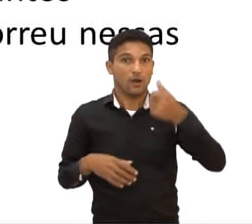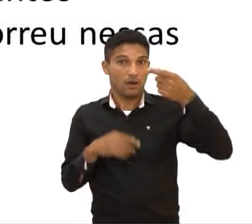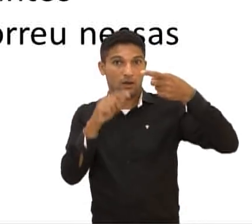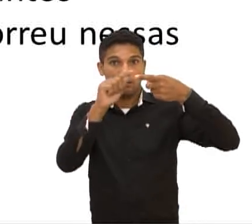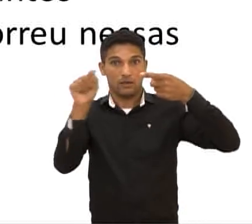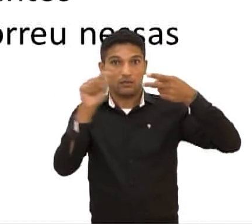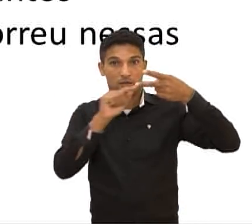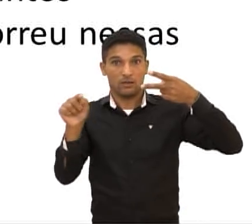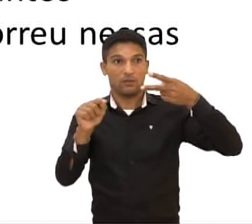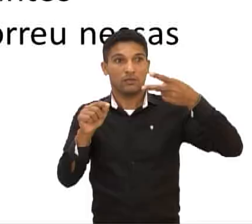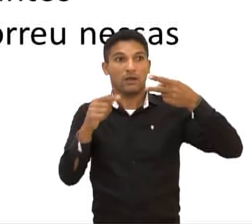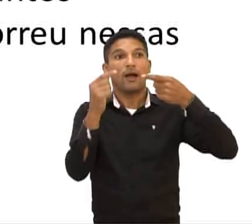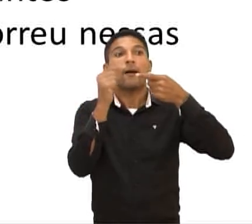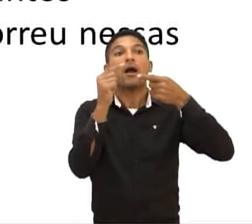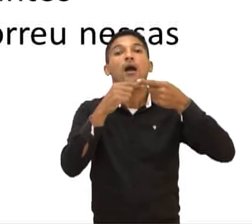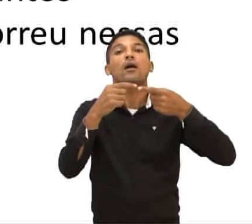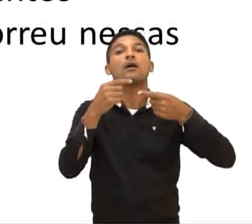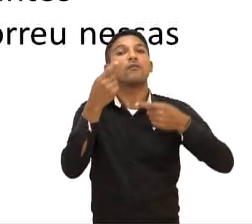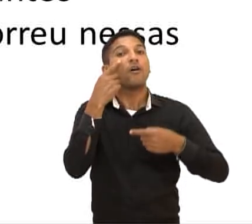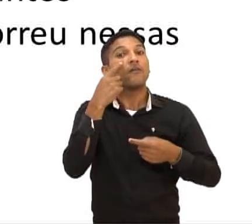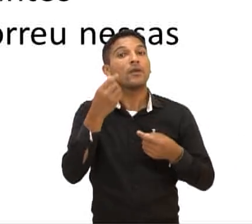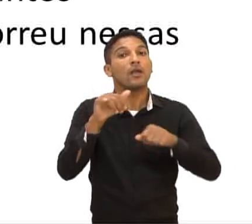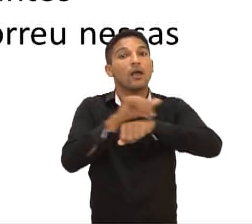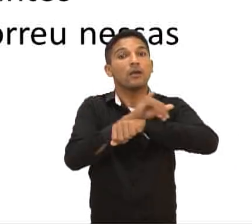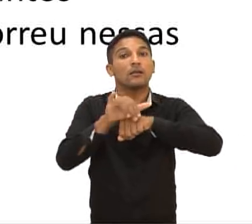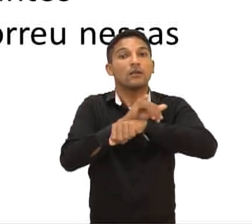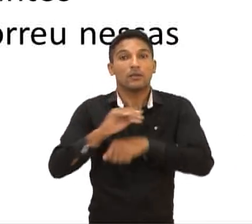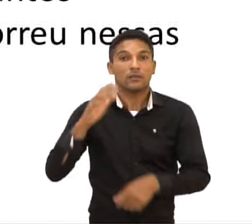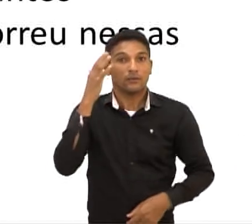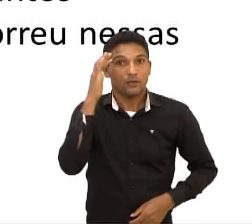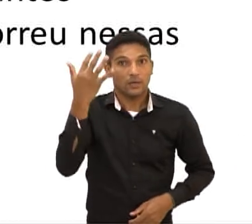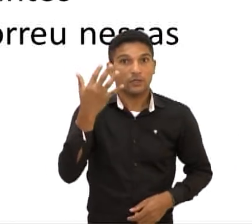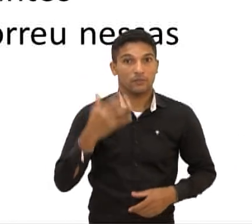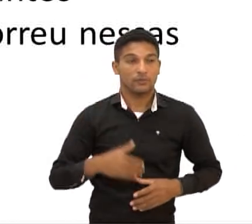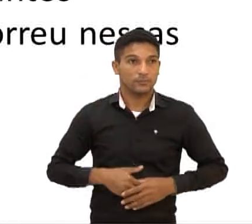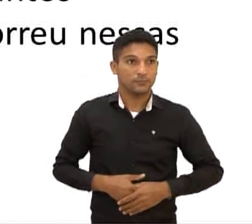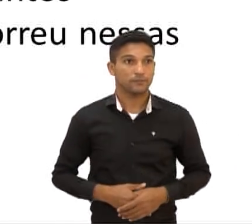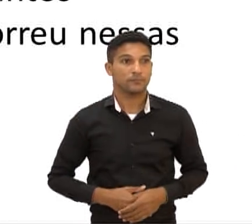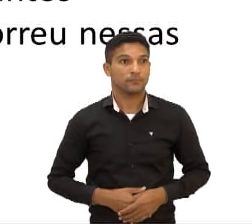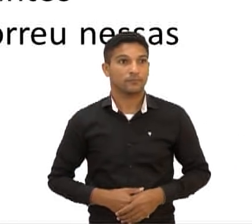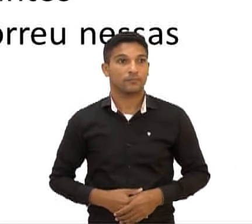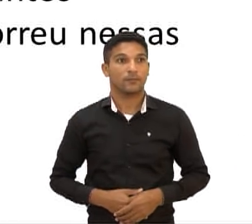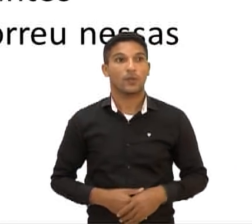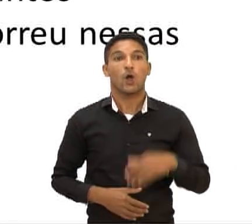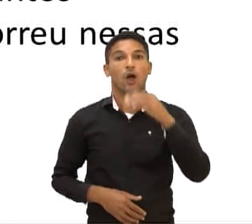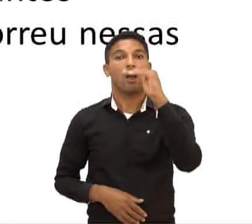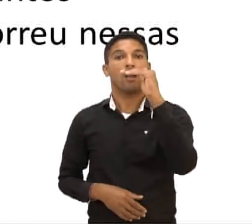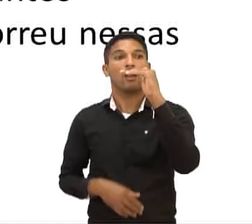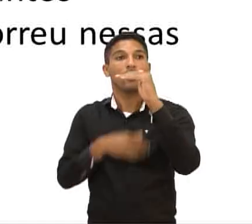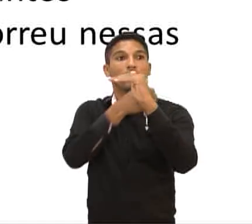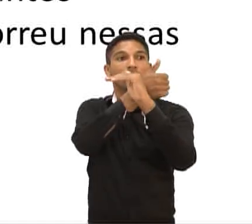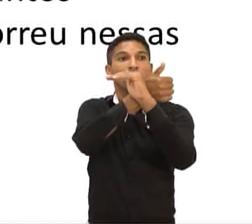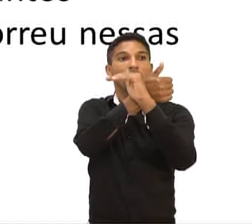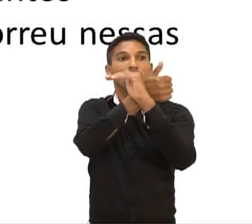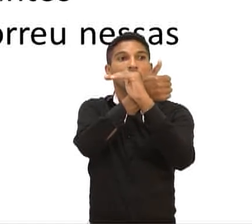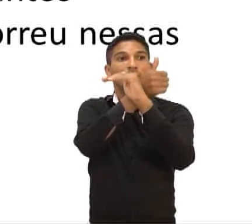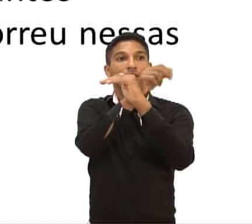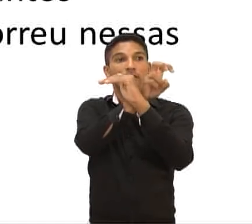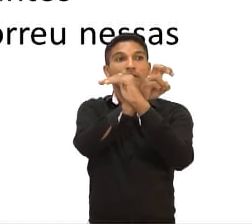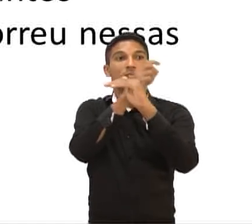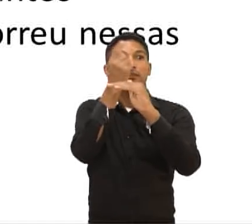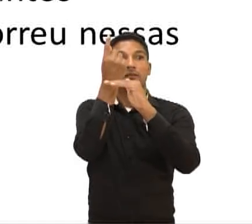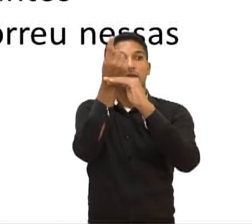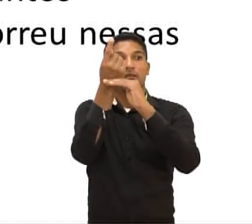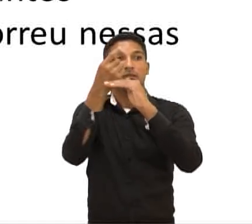maneira é essa aqui, a professora vai fazer também no quadro com vocês, tá? Para vocês acompanharem. Então, a primeira maneira, né, vou pegar aqui as minhas